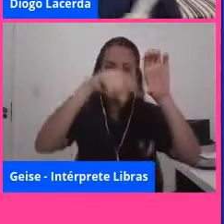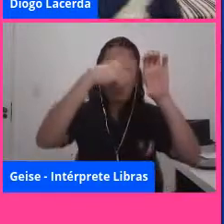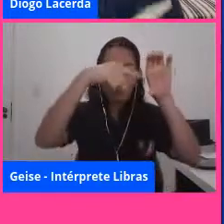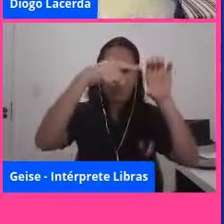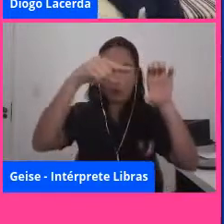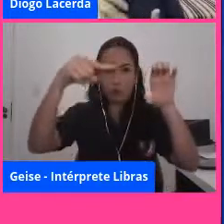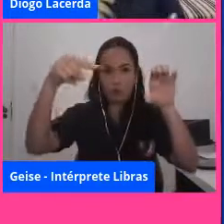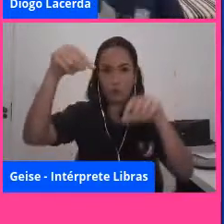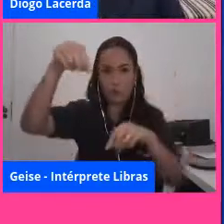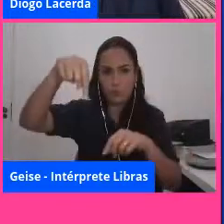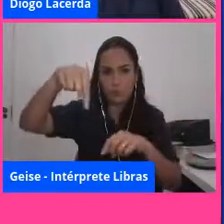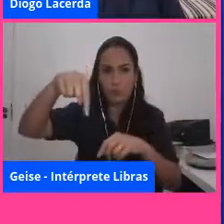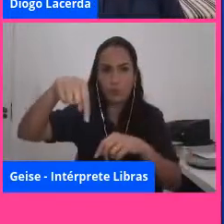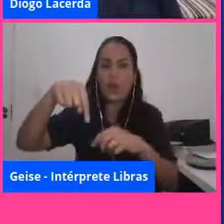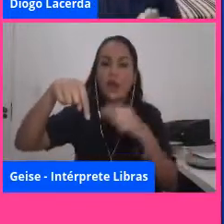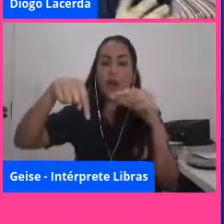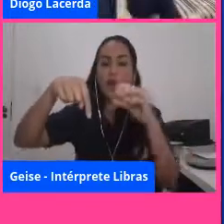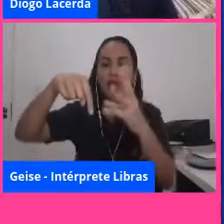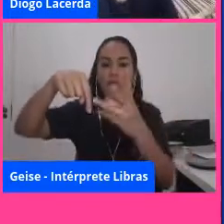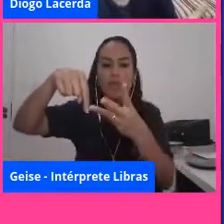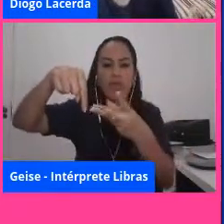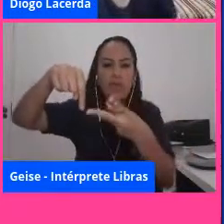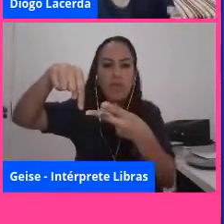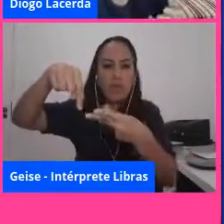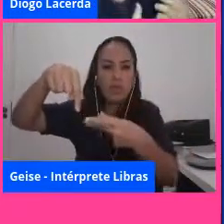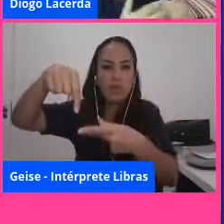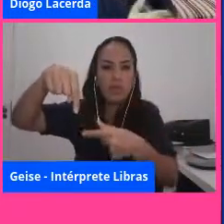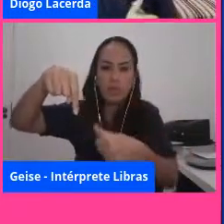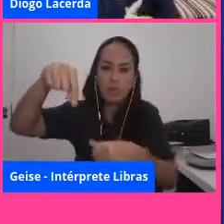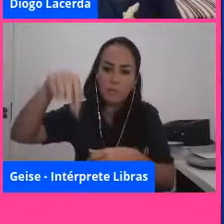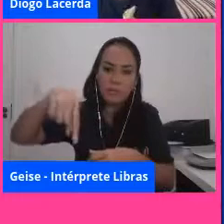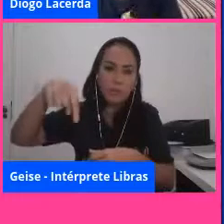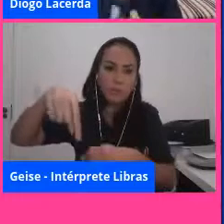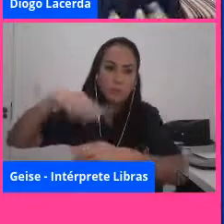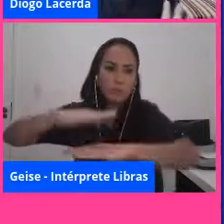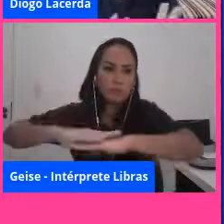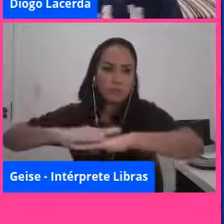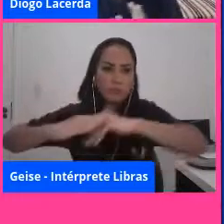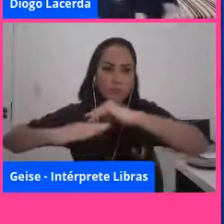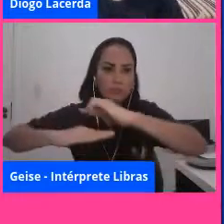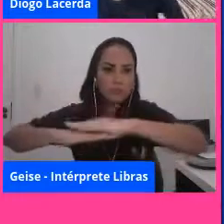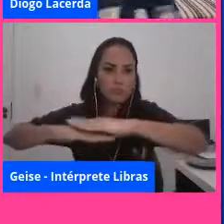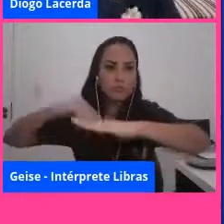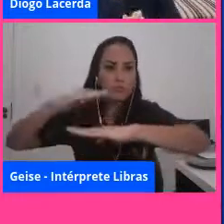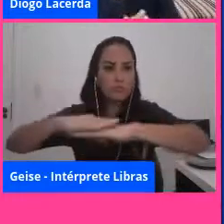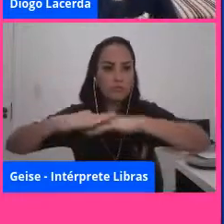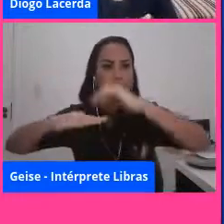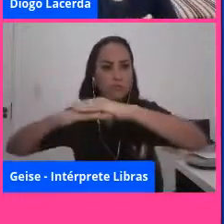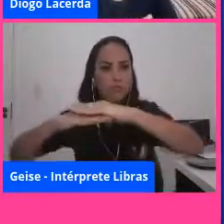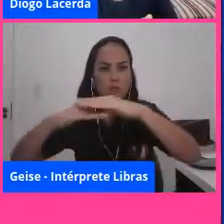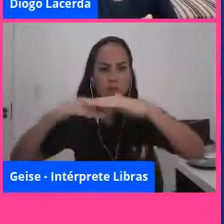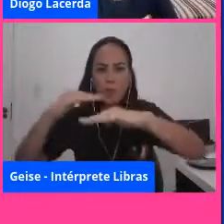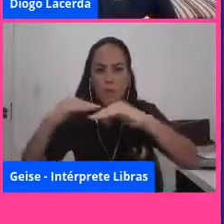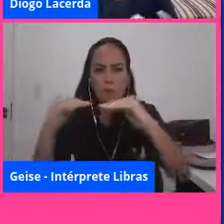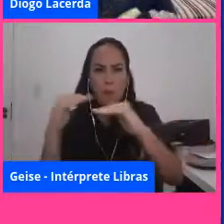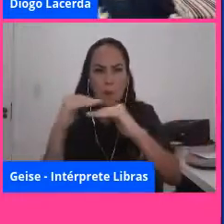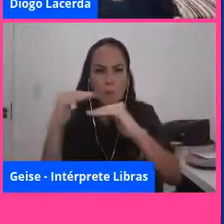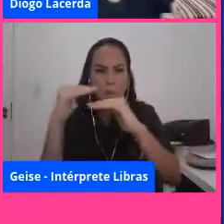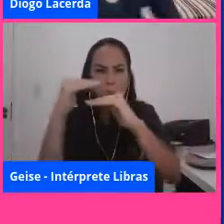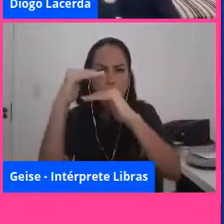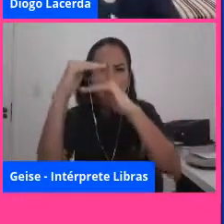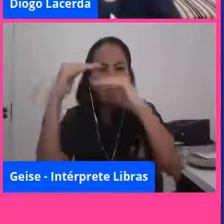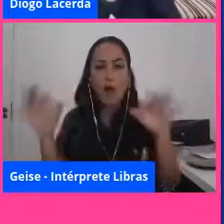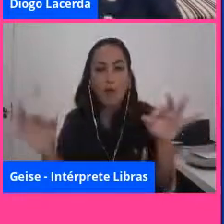vai adicionando camada por camada até chegar no produto final. E como eu falei, esses produtos,